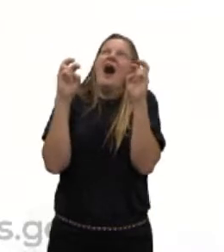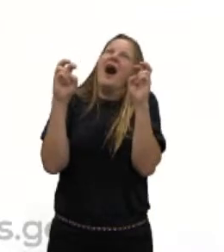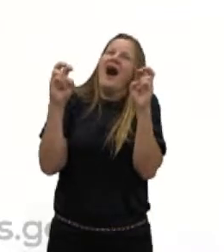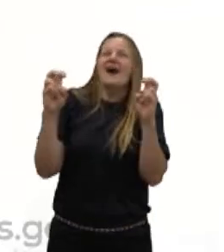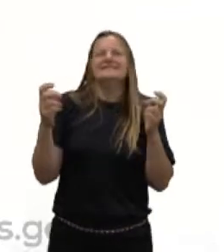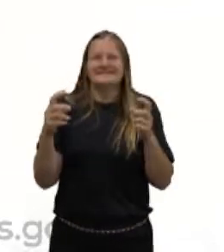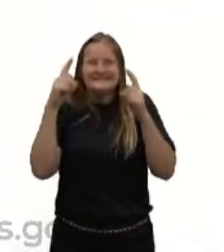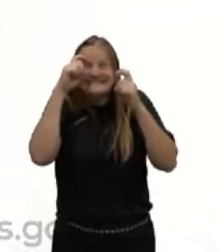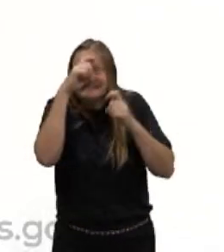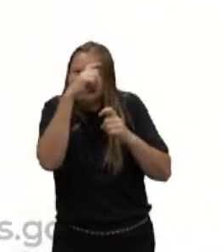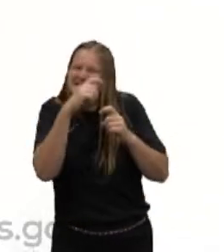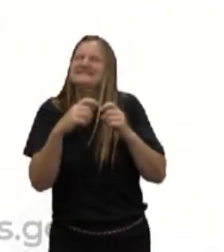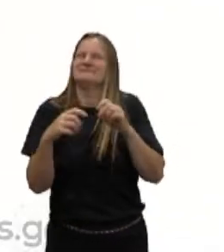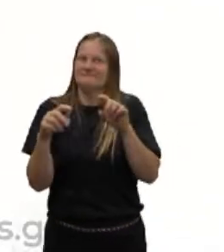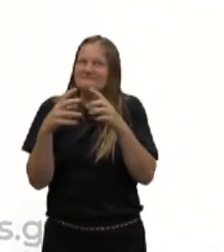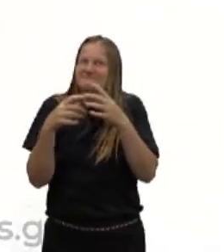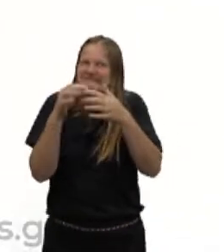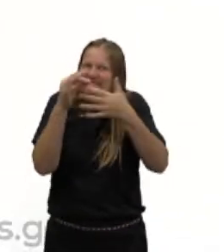que lindo, né?